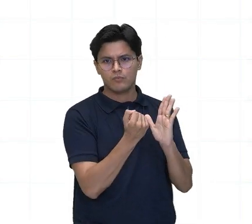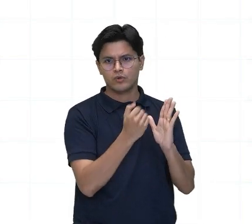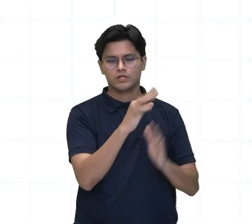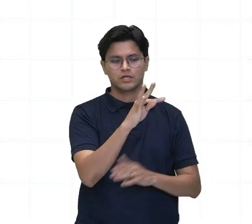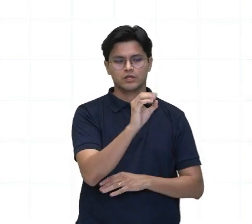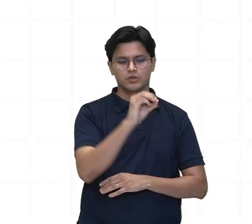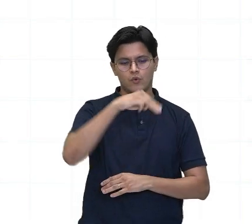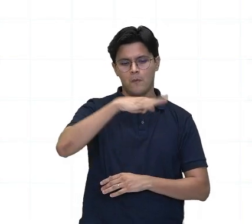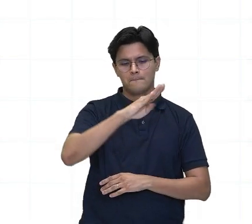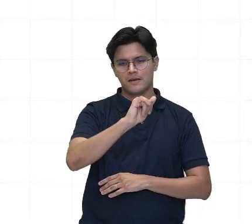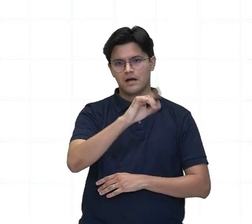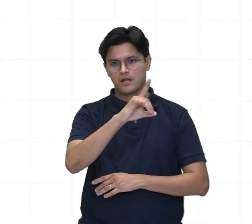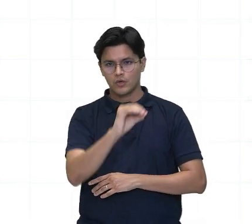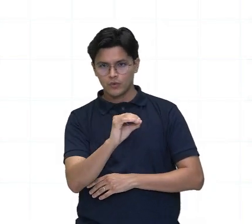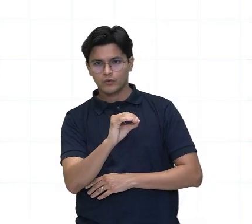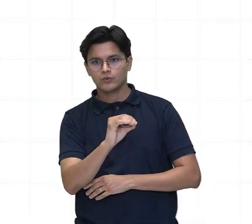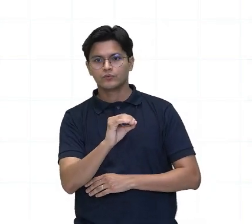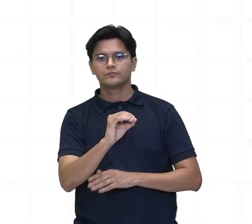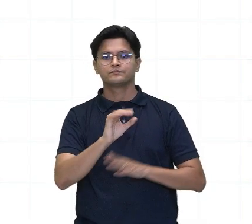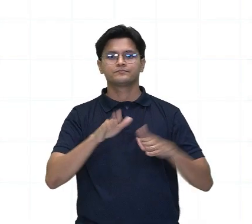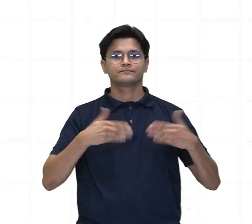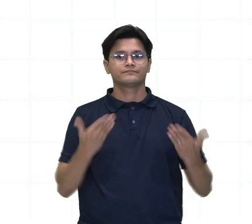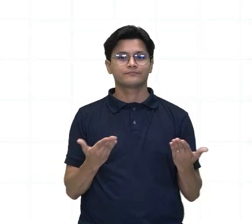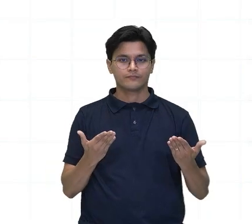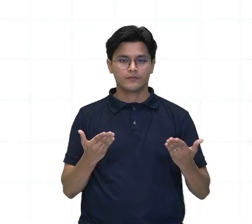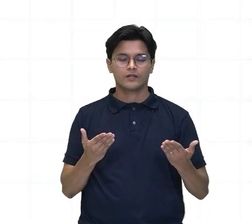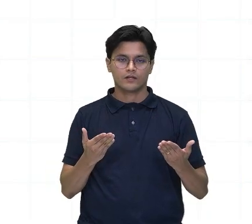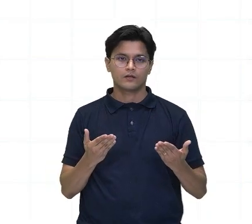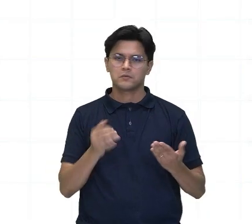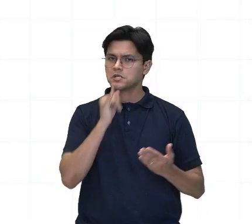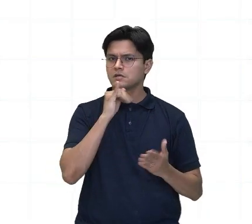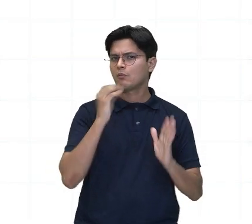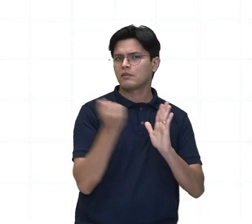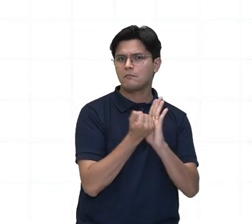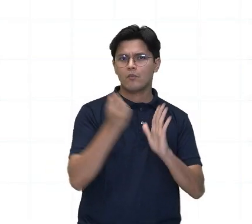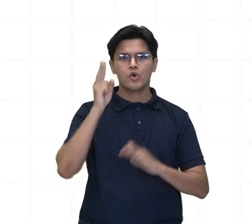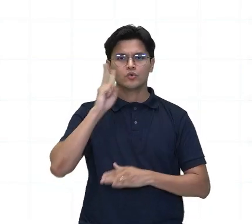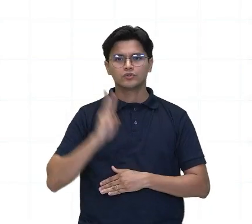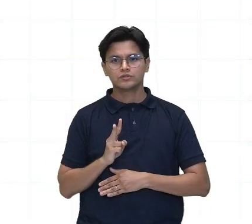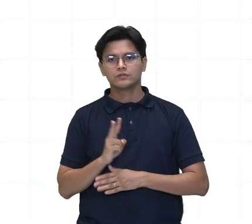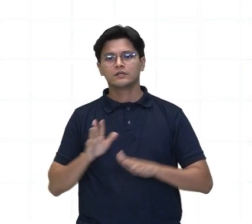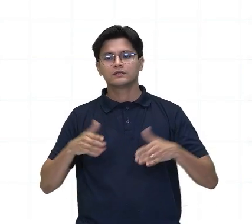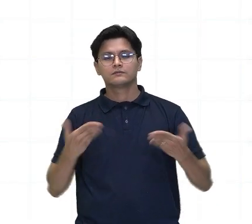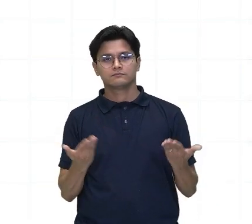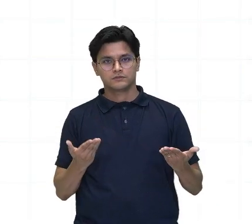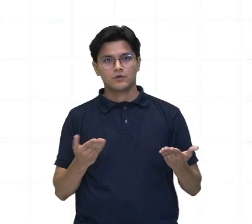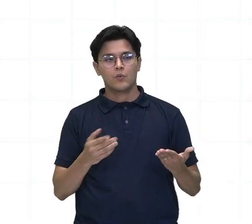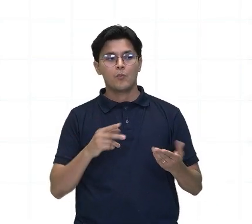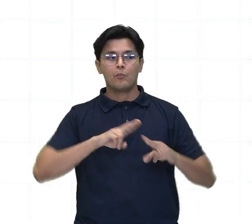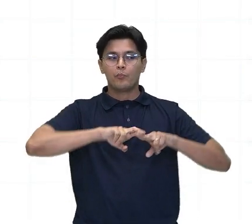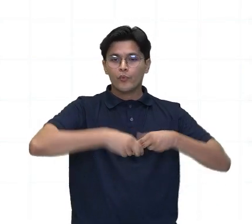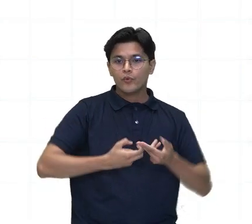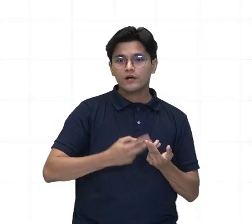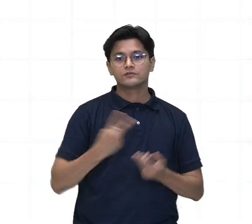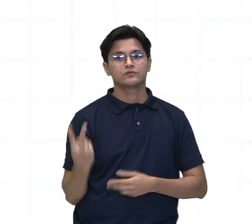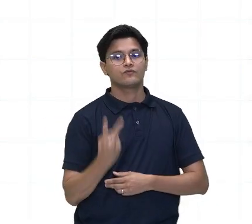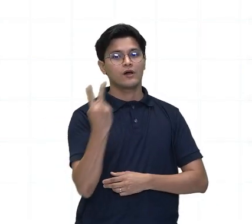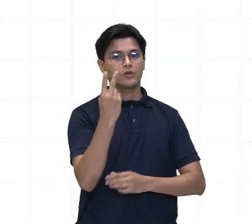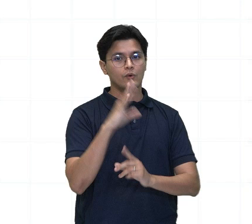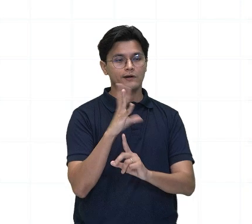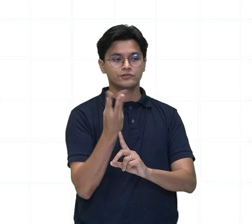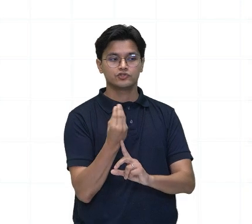movimentos, perdão, né? Nossos monumentos históricos, por exemplo, em virtude do seu valor